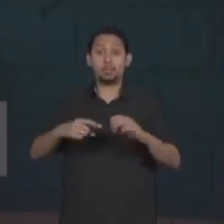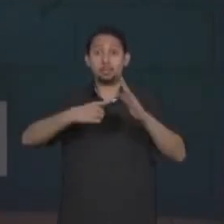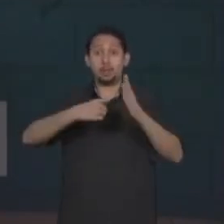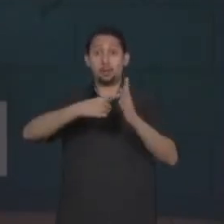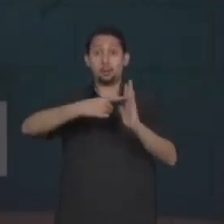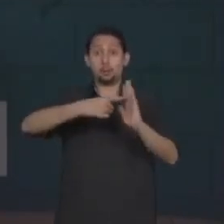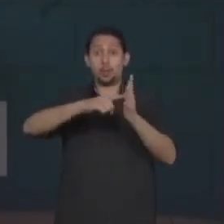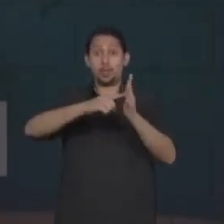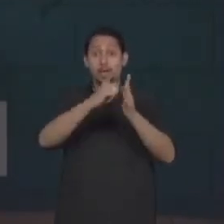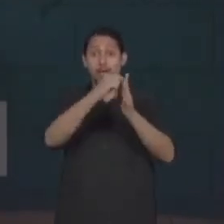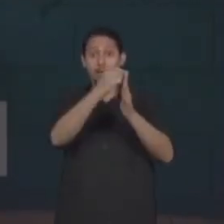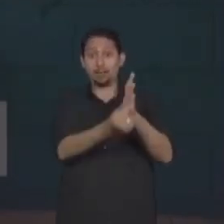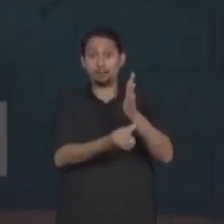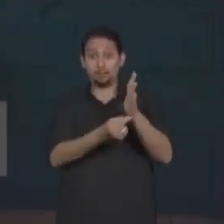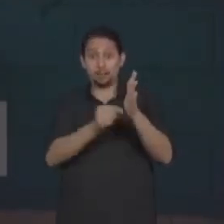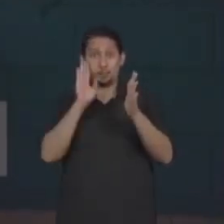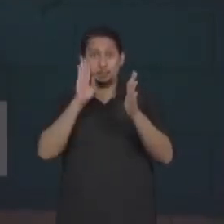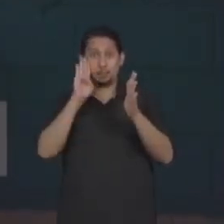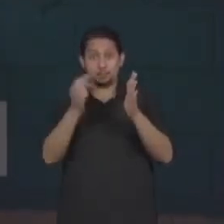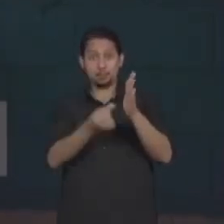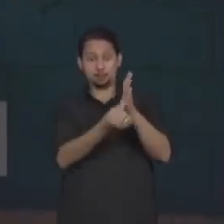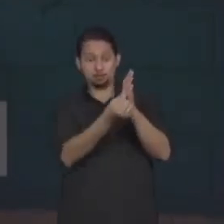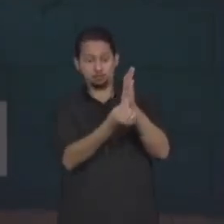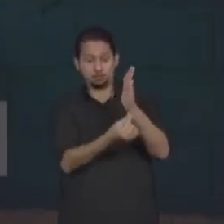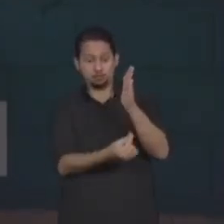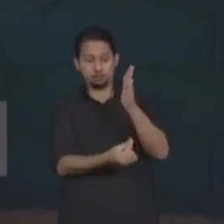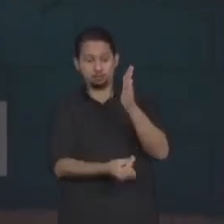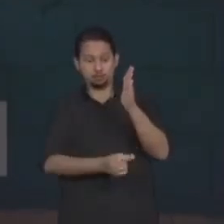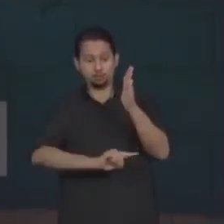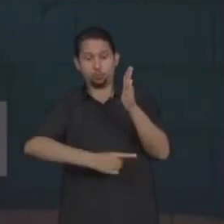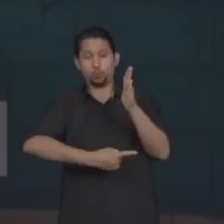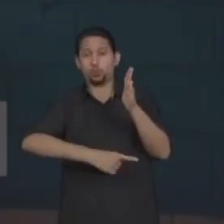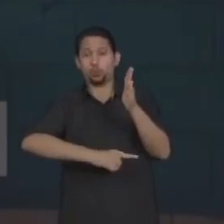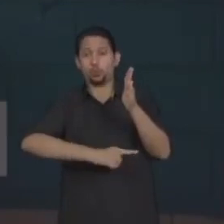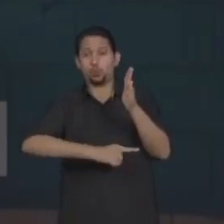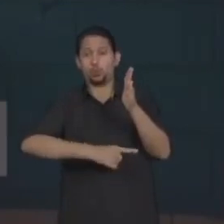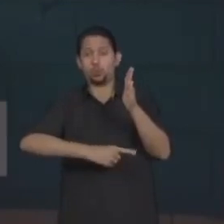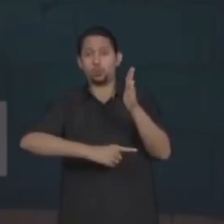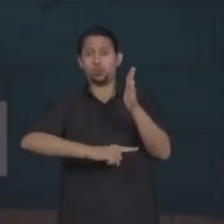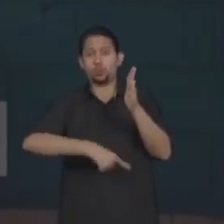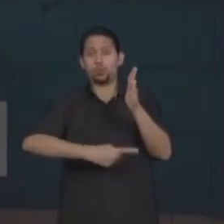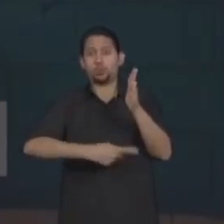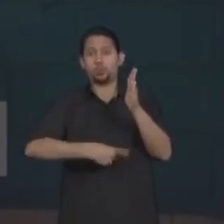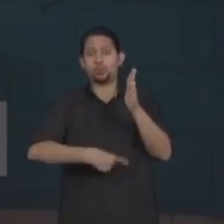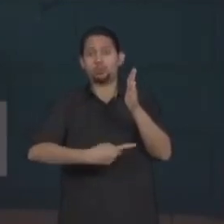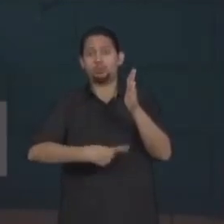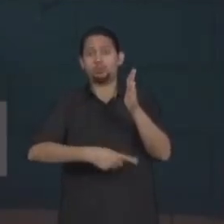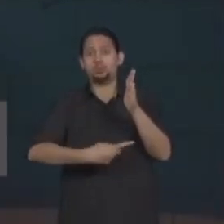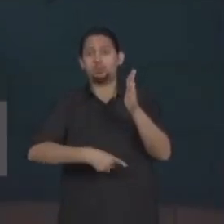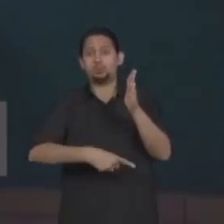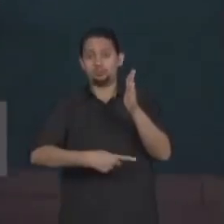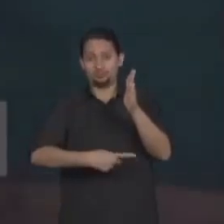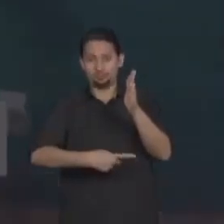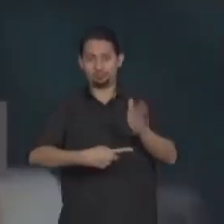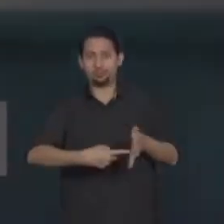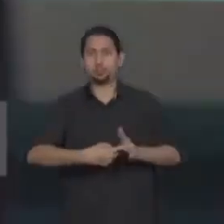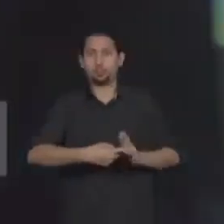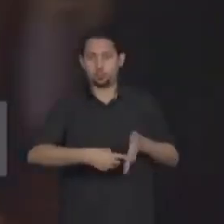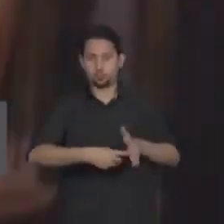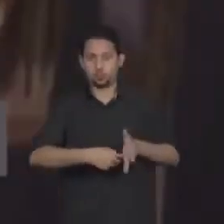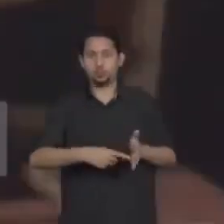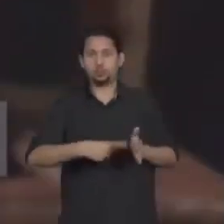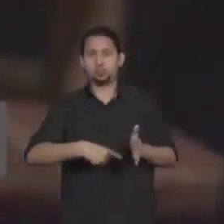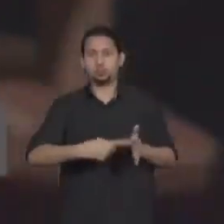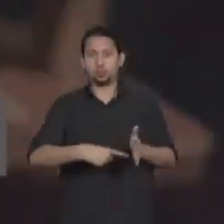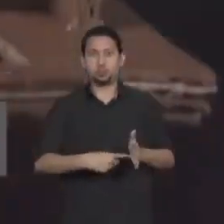central aqui. Vou ter que colocar a polia dele na direção da polia central. Vou ter